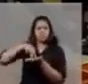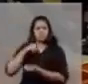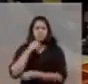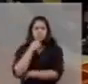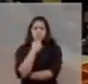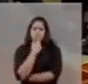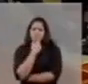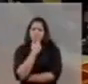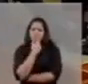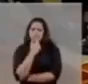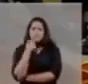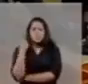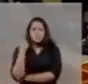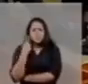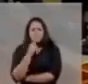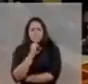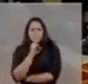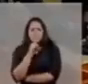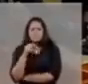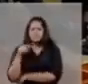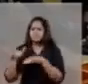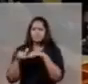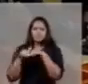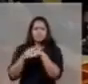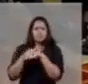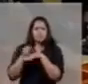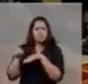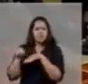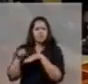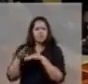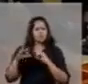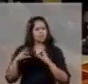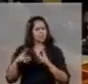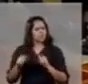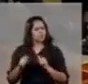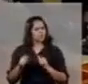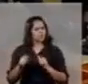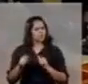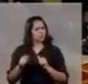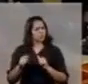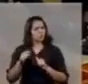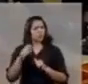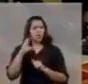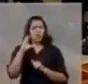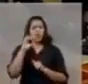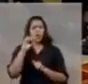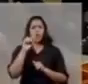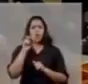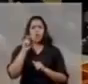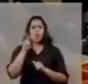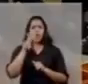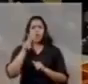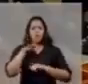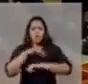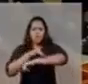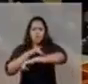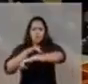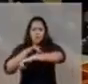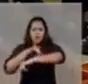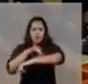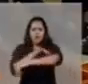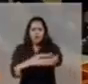acaso, os sapatos dos narradores são todos sapatos de couro. Há aqui um